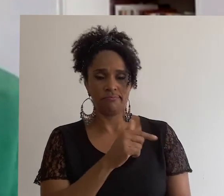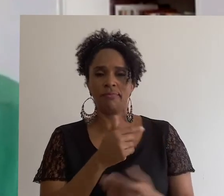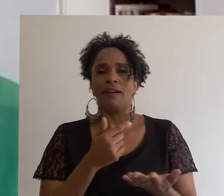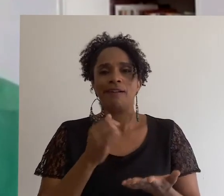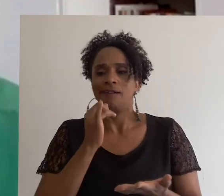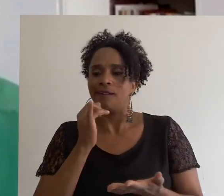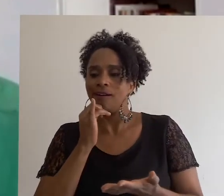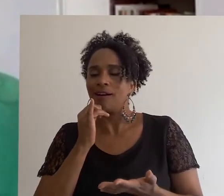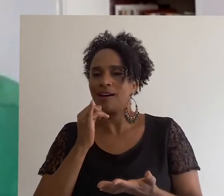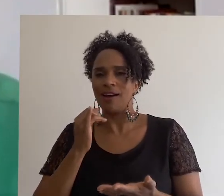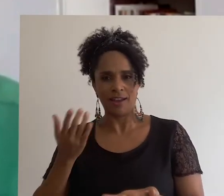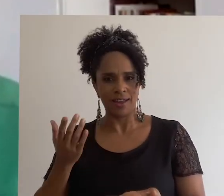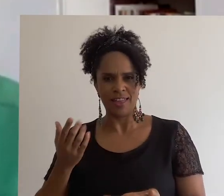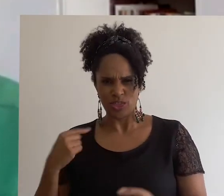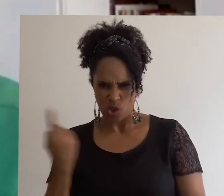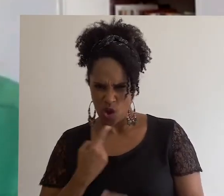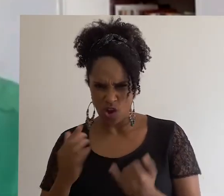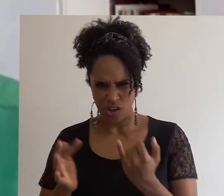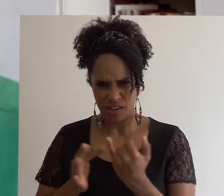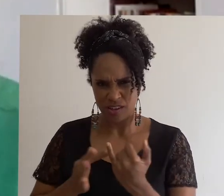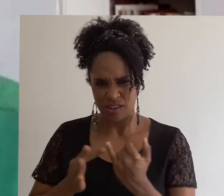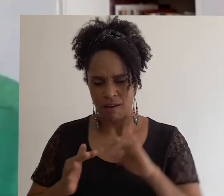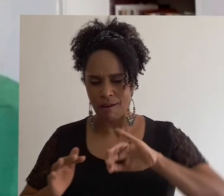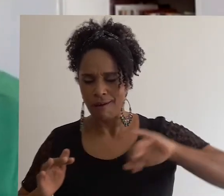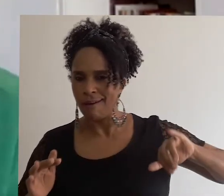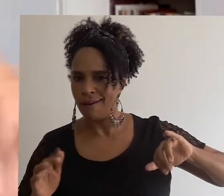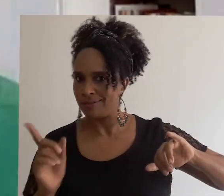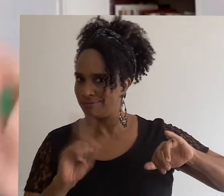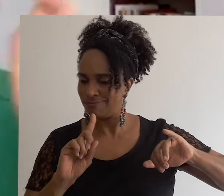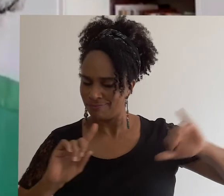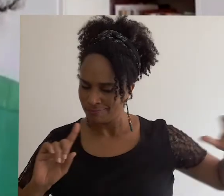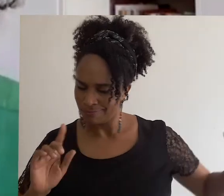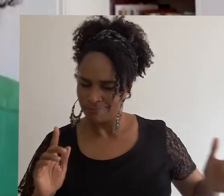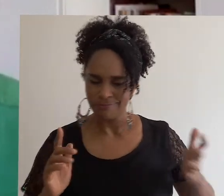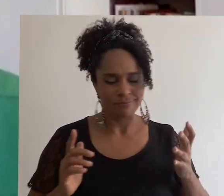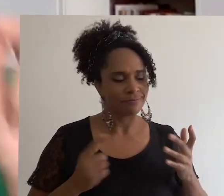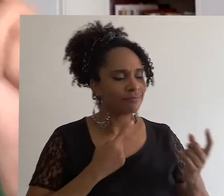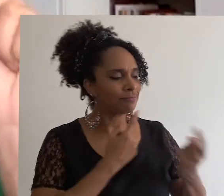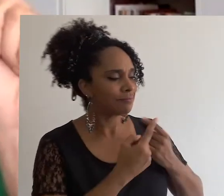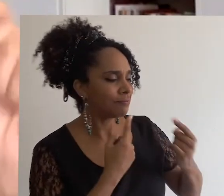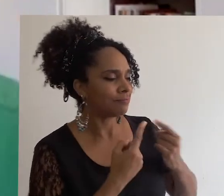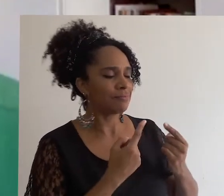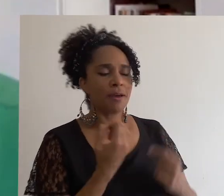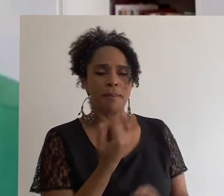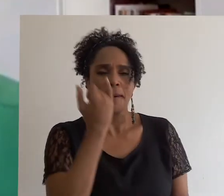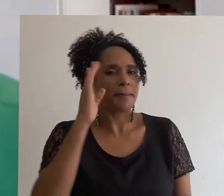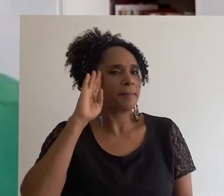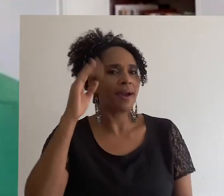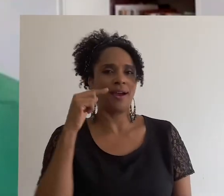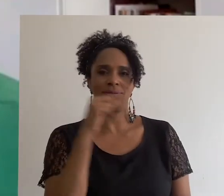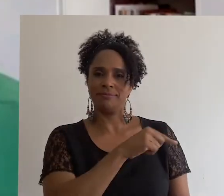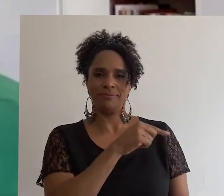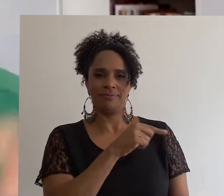uma ação dentro do Instituto Federal da Bahia hoje que não esteja voltada para a permanência dos